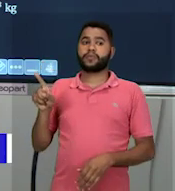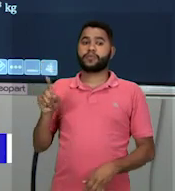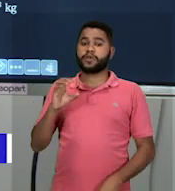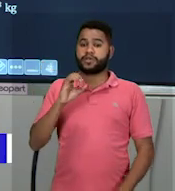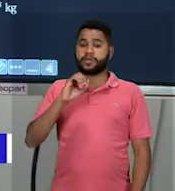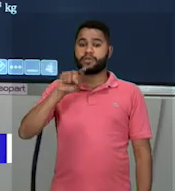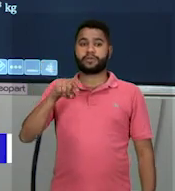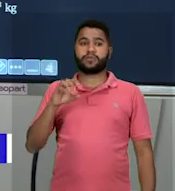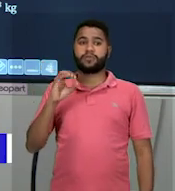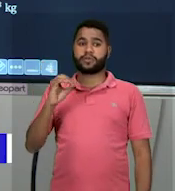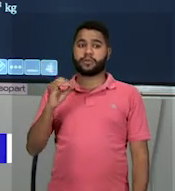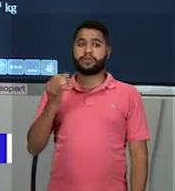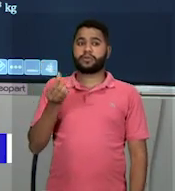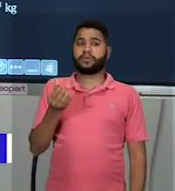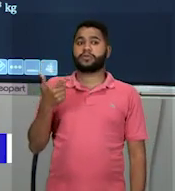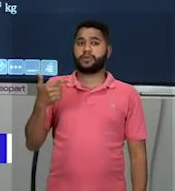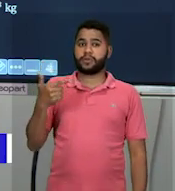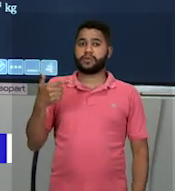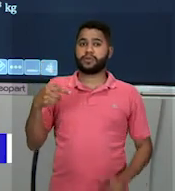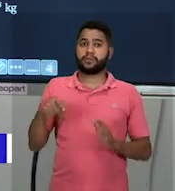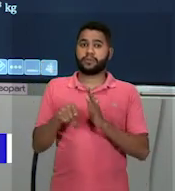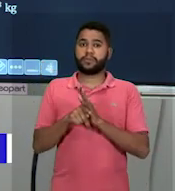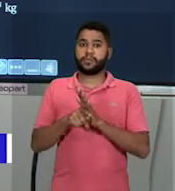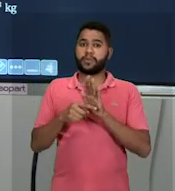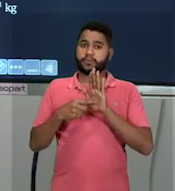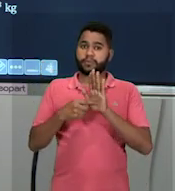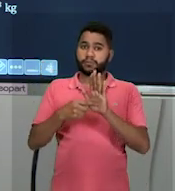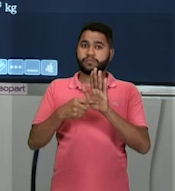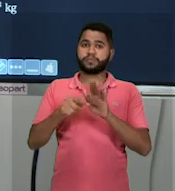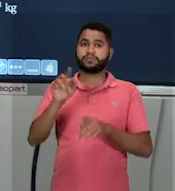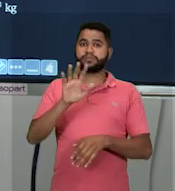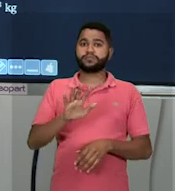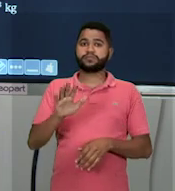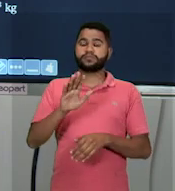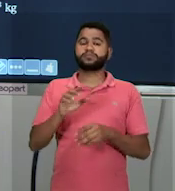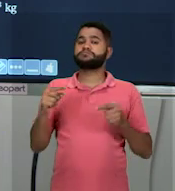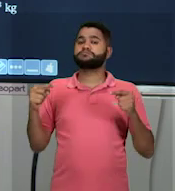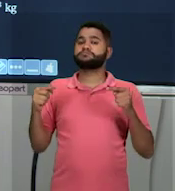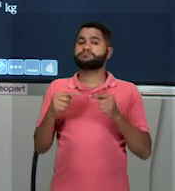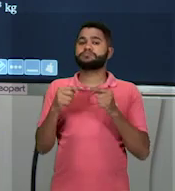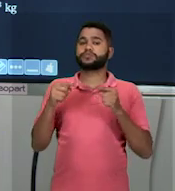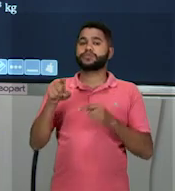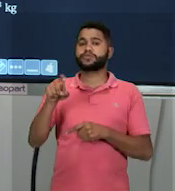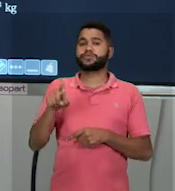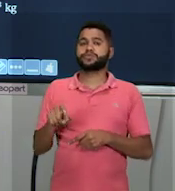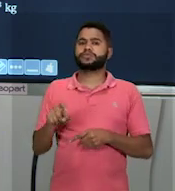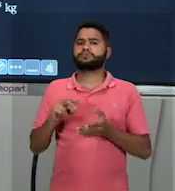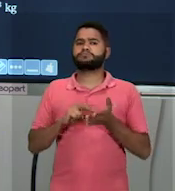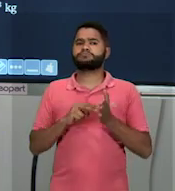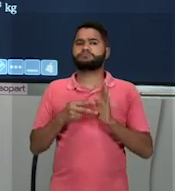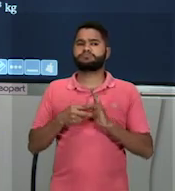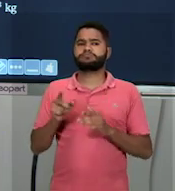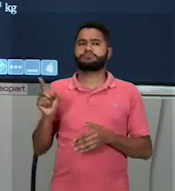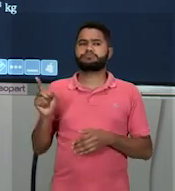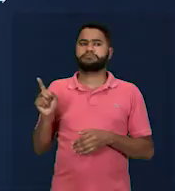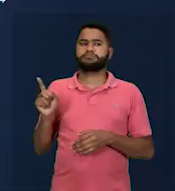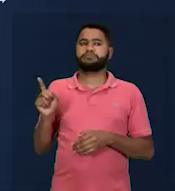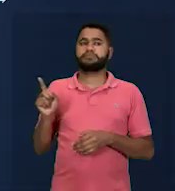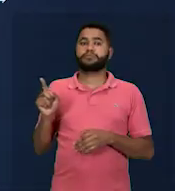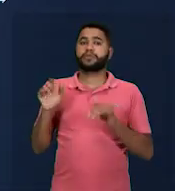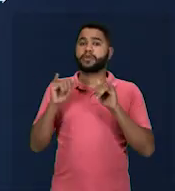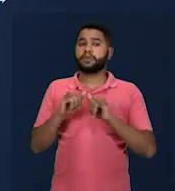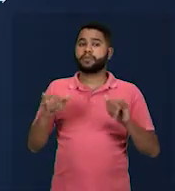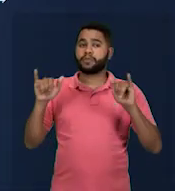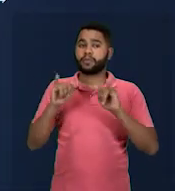0,062 metro quadrado, né, que foi dada na questão, a área, corresponde a x. O que é isso aqui, gente? Isso aqui, ele informou